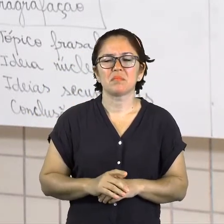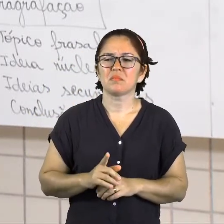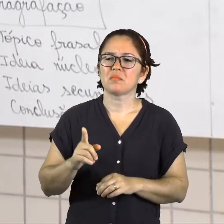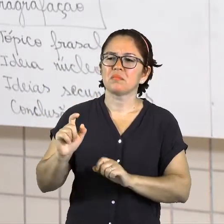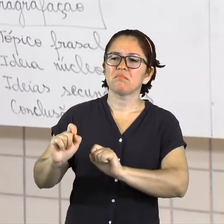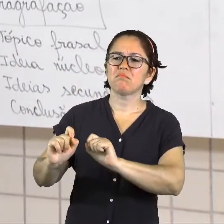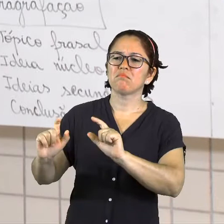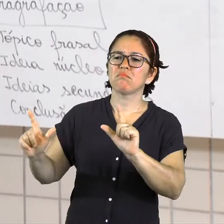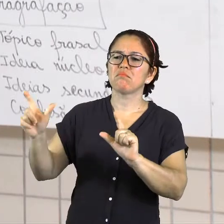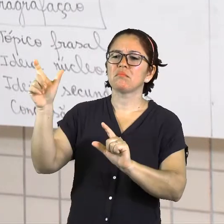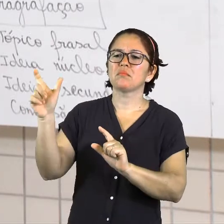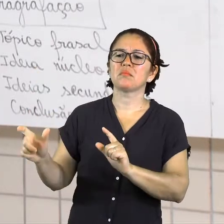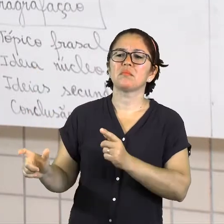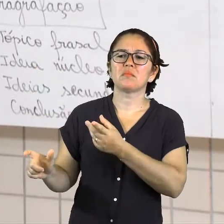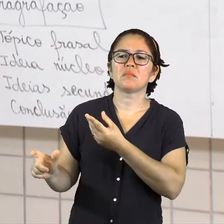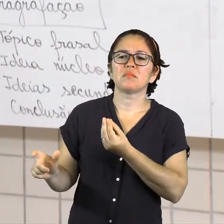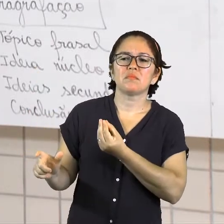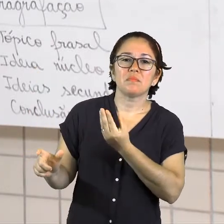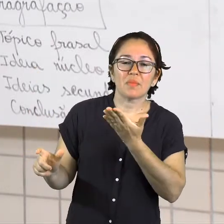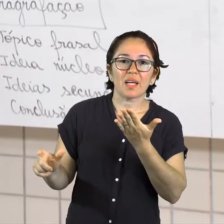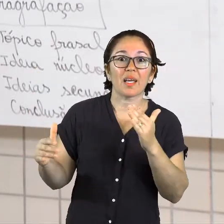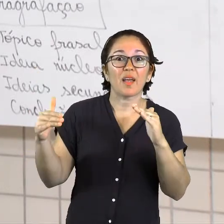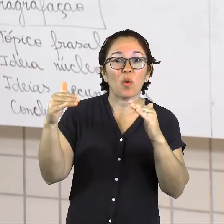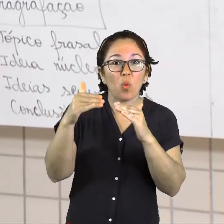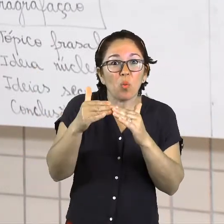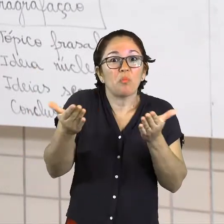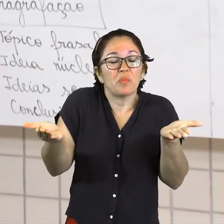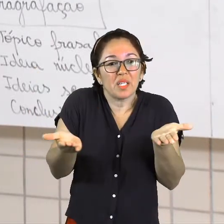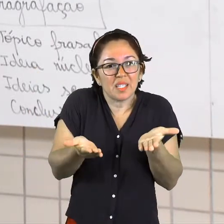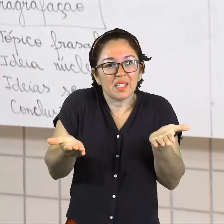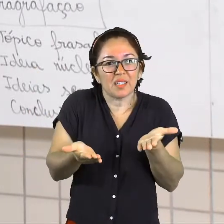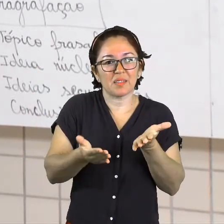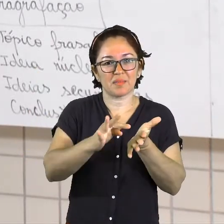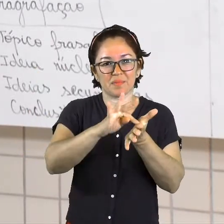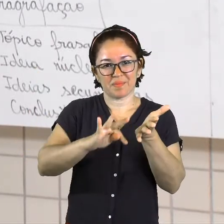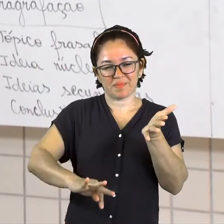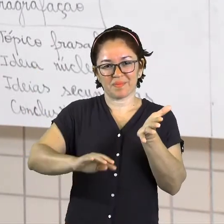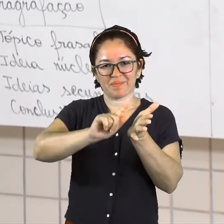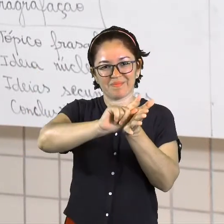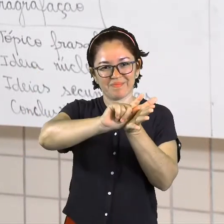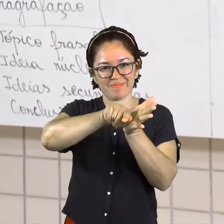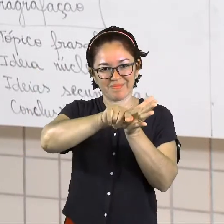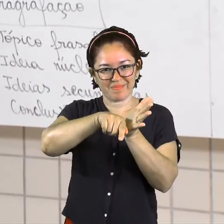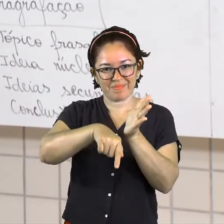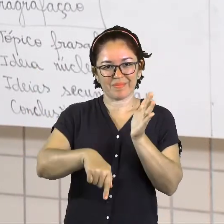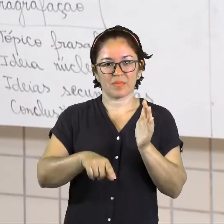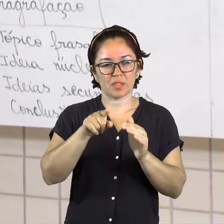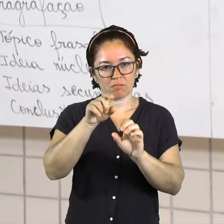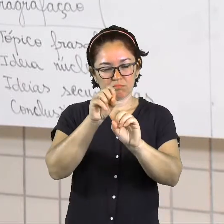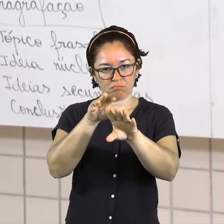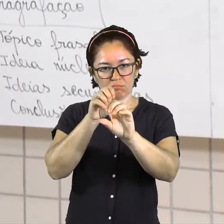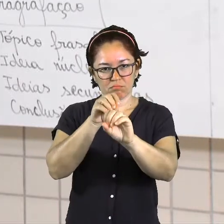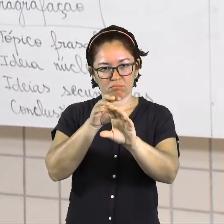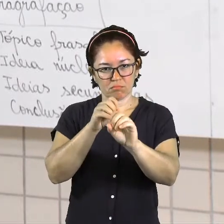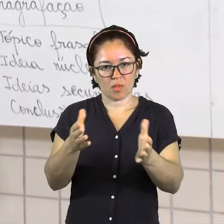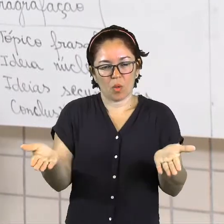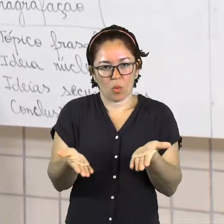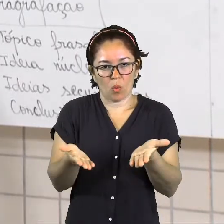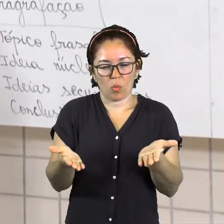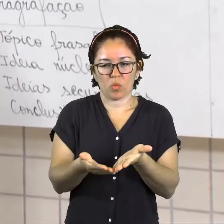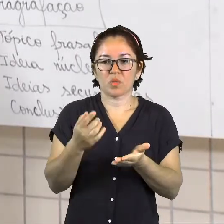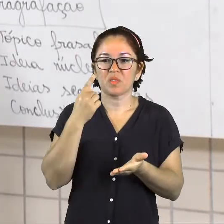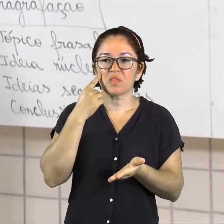conceito do gênero textual que está lá no bloco de estudo de vocês, certo? Qual é esse gênero? Olha